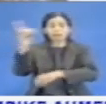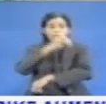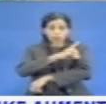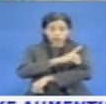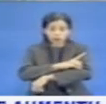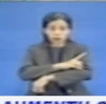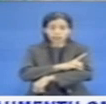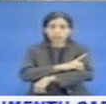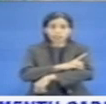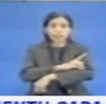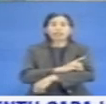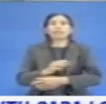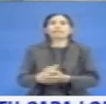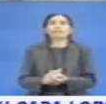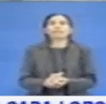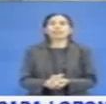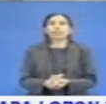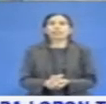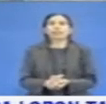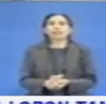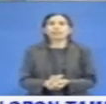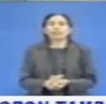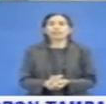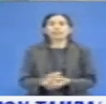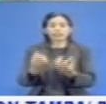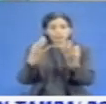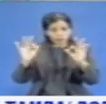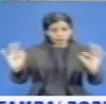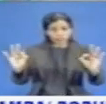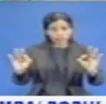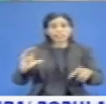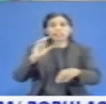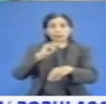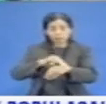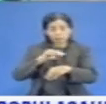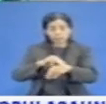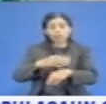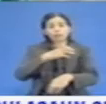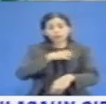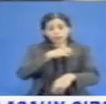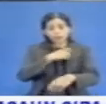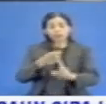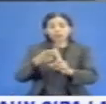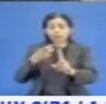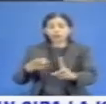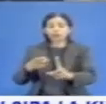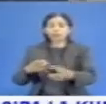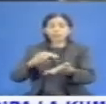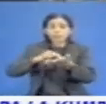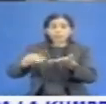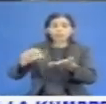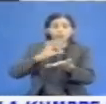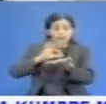iha Academia Penteli Comoró Dili. Foi em remata missa, Polícia Nacional Timor-Leste, Liuhusi Centro Formação